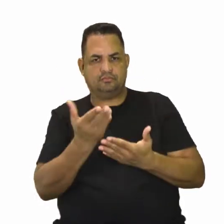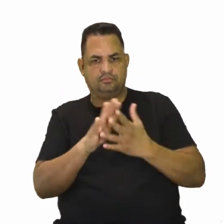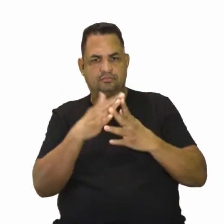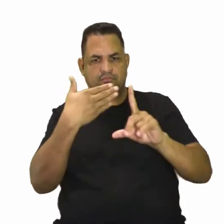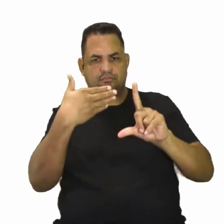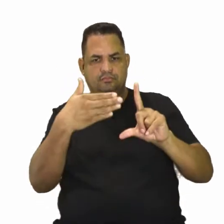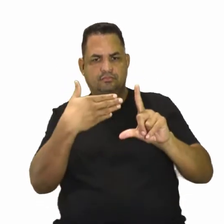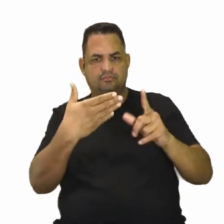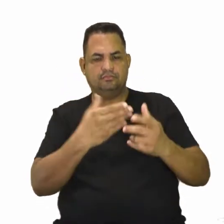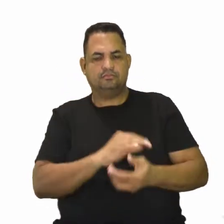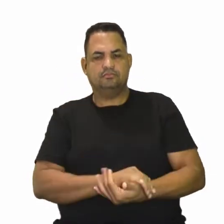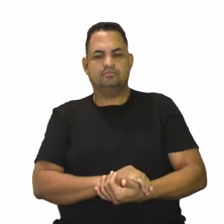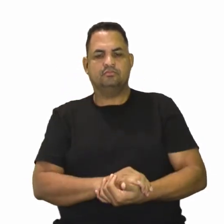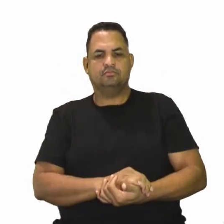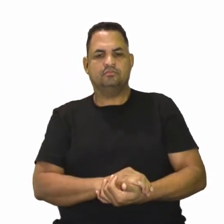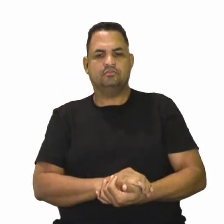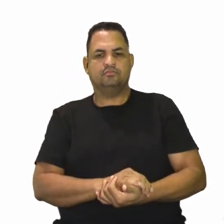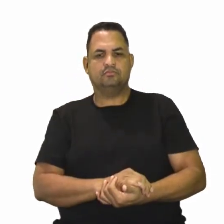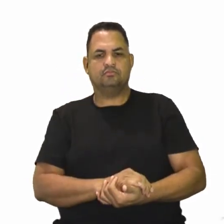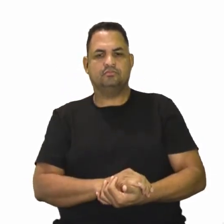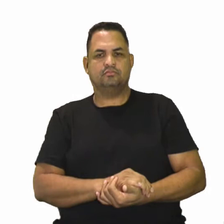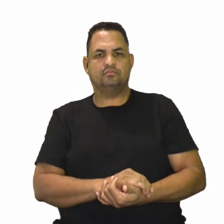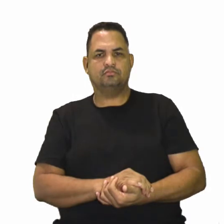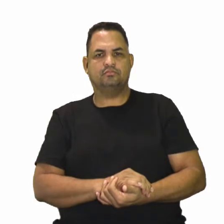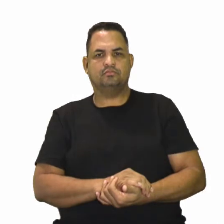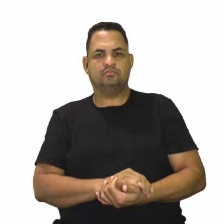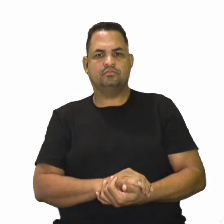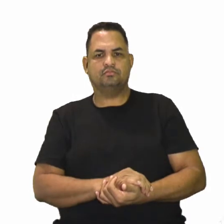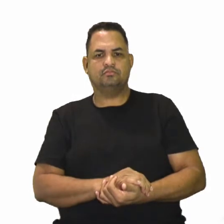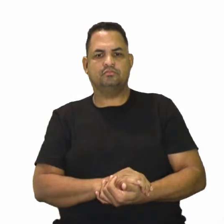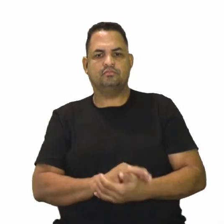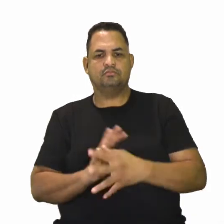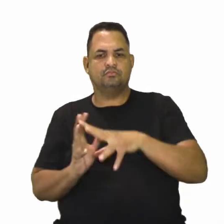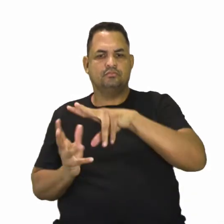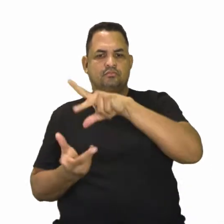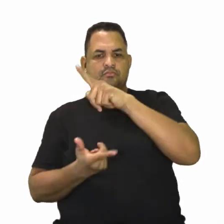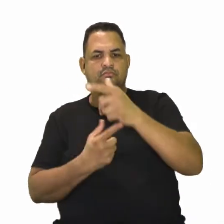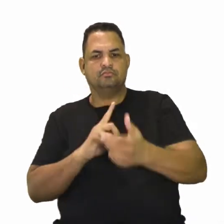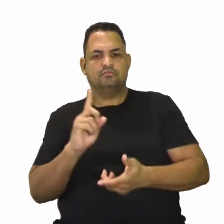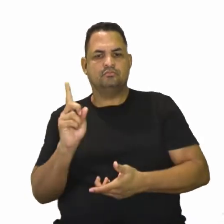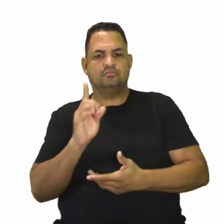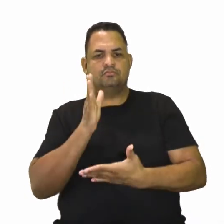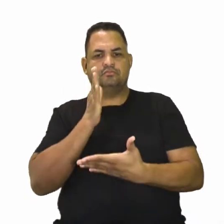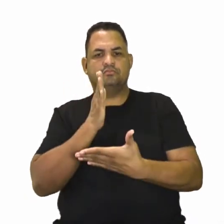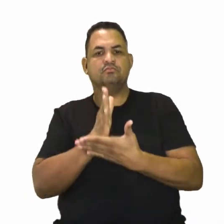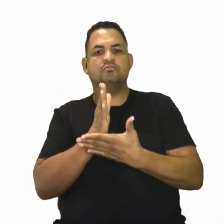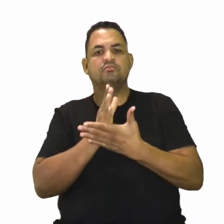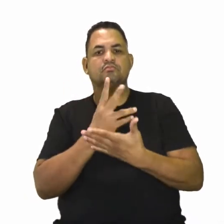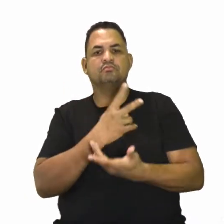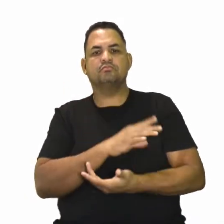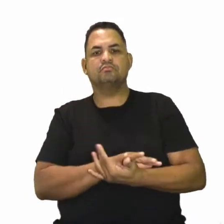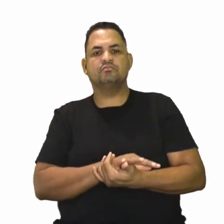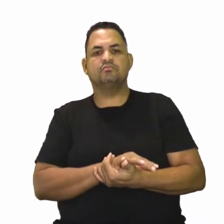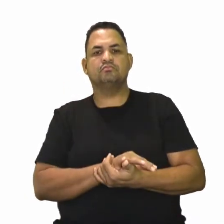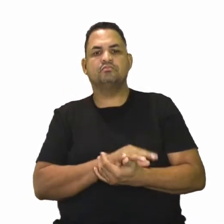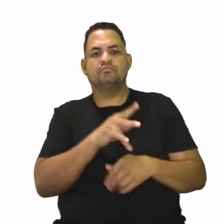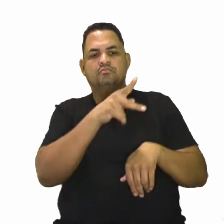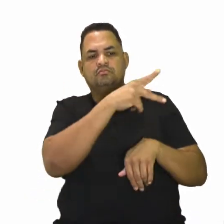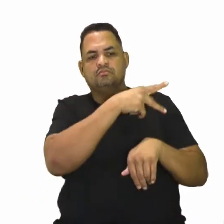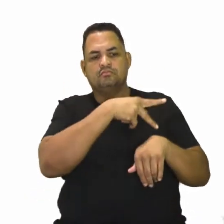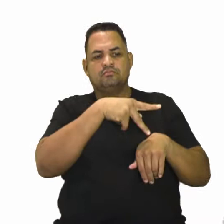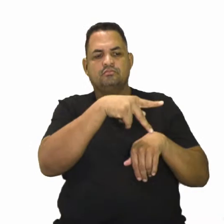tela, que o mundo agora ele não é mais dividido entre